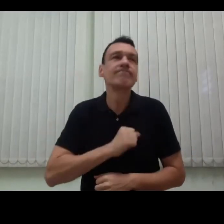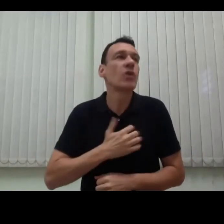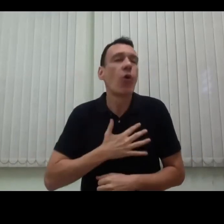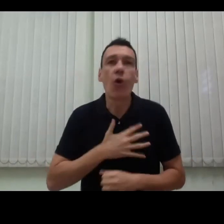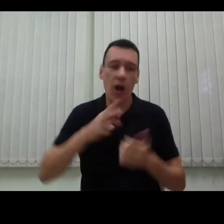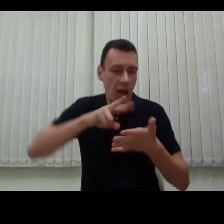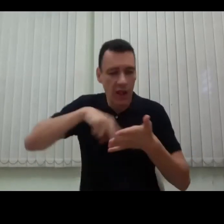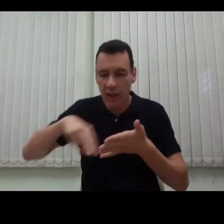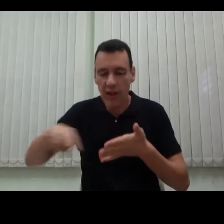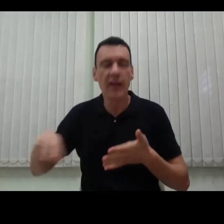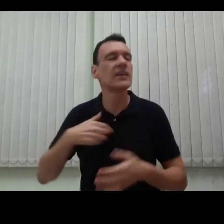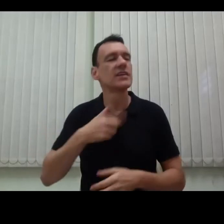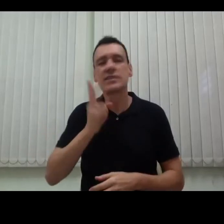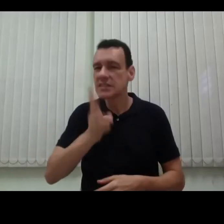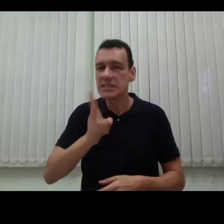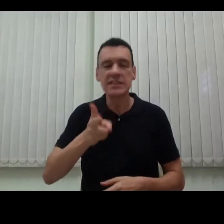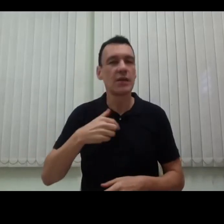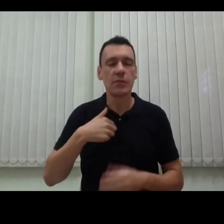curiosa.